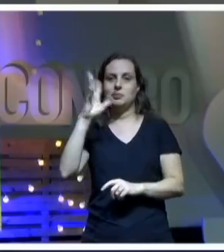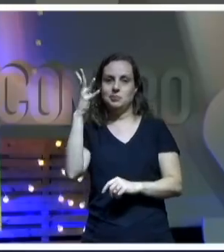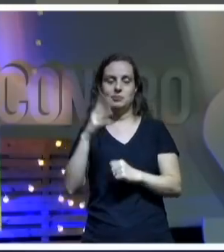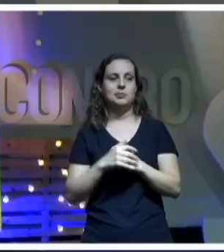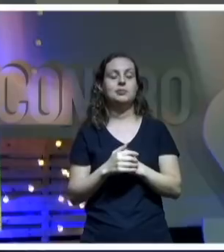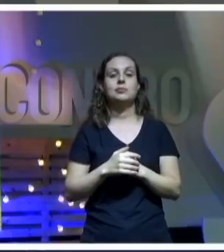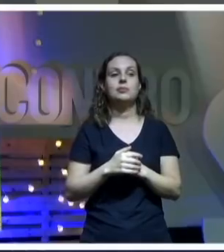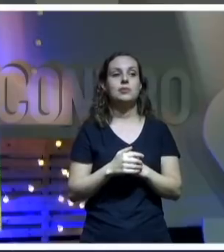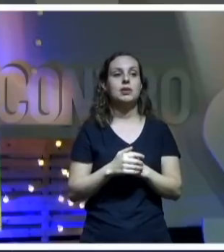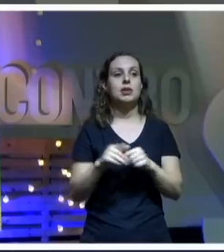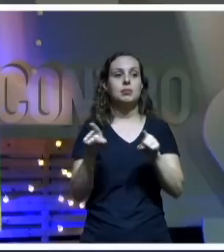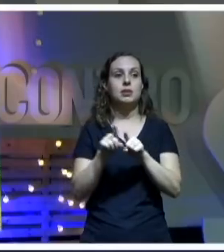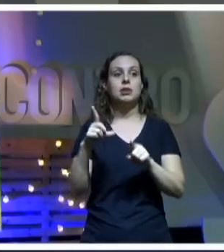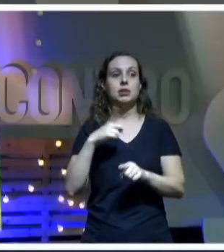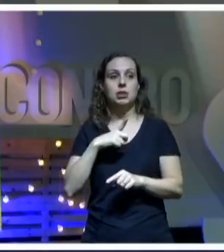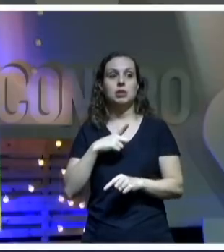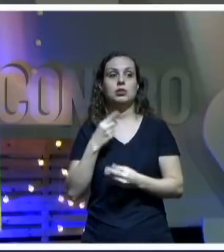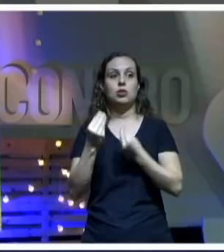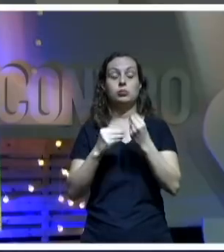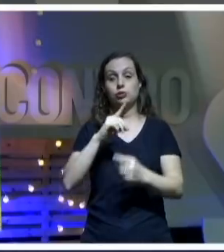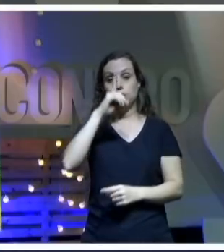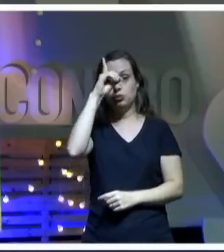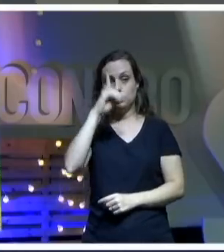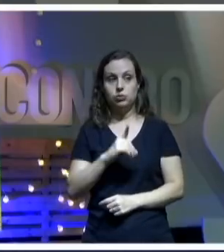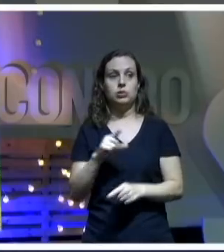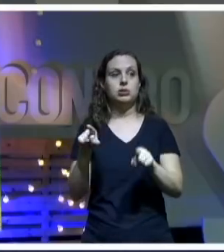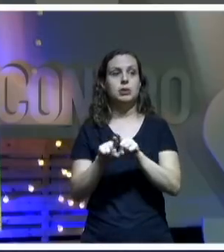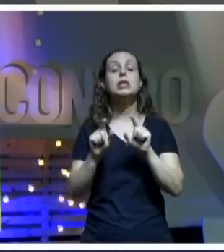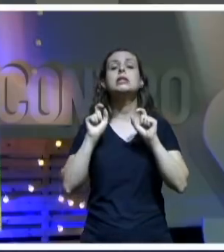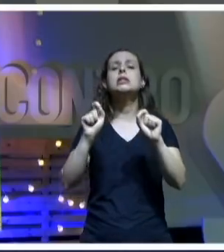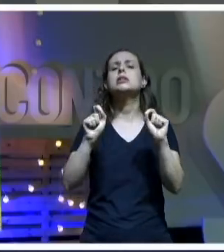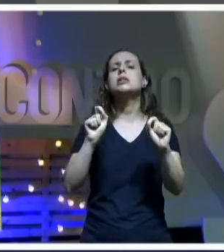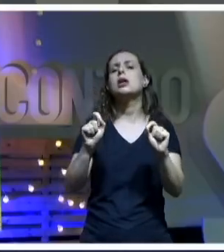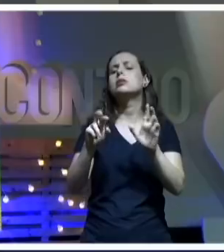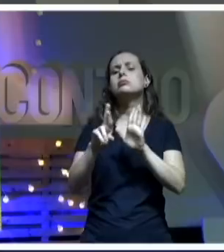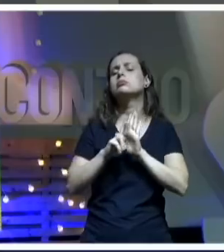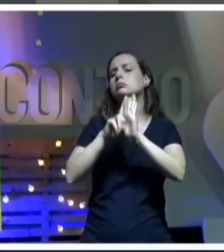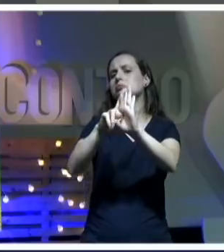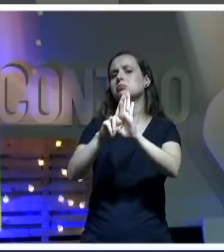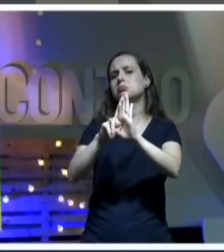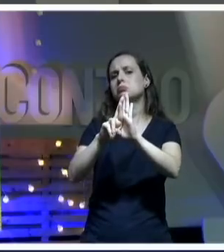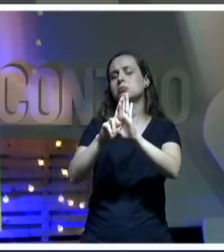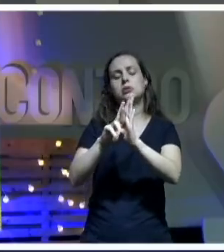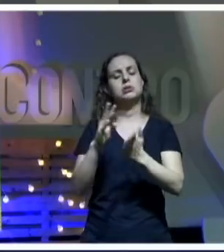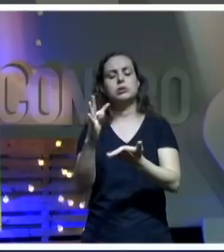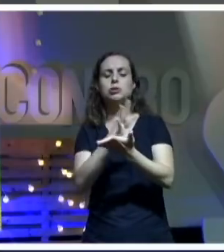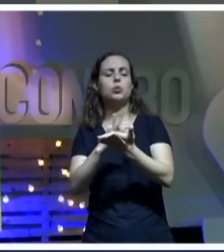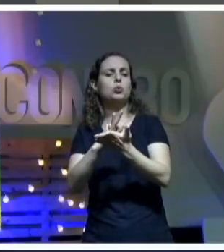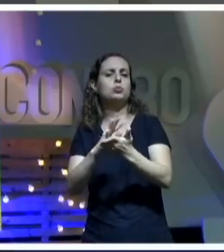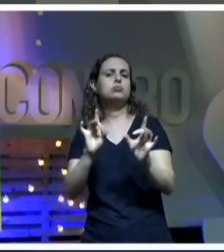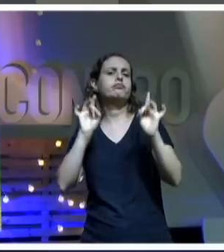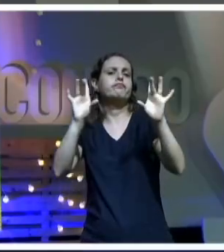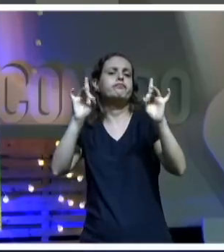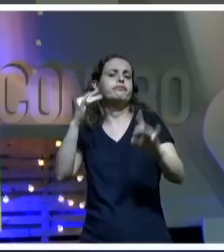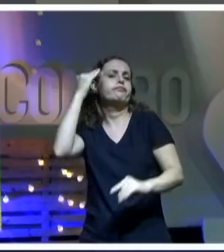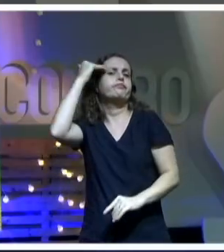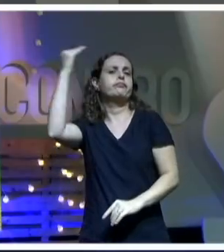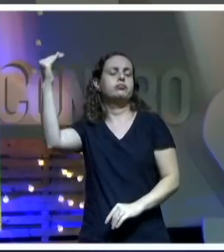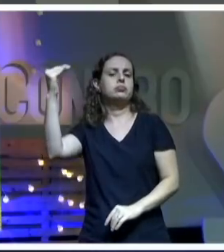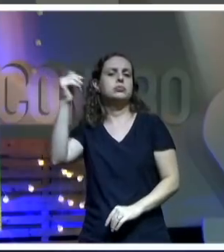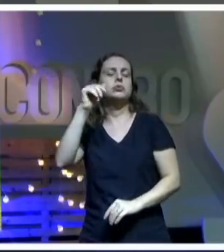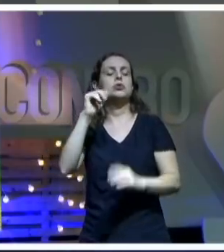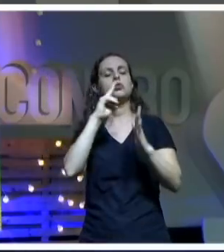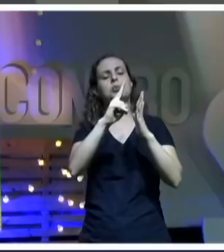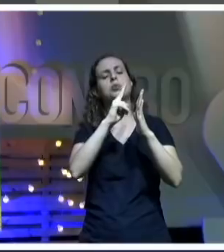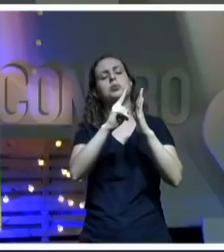pastores professores diretores quem são os referenciais deles quem são os grandes teólogos que eles querem ser eles vão falar de um pai pedro